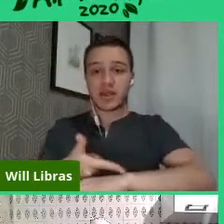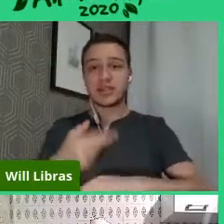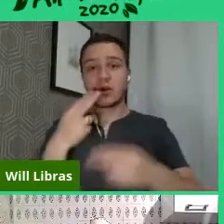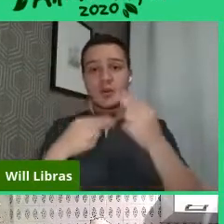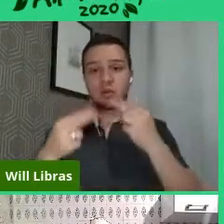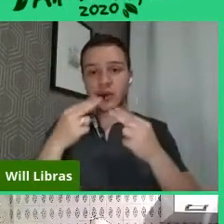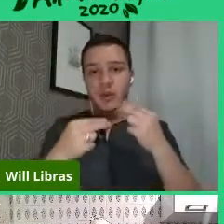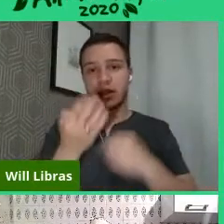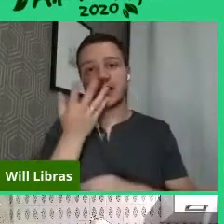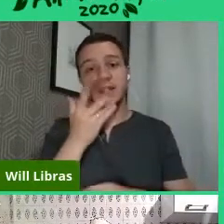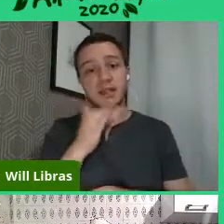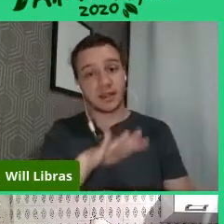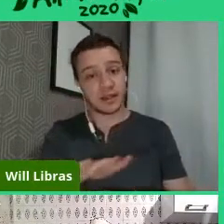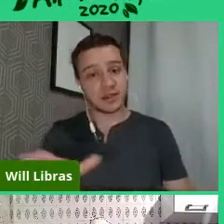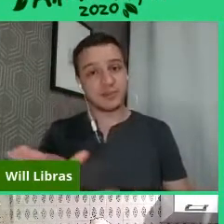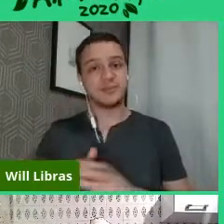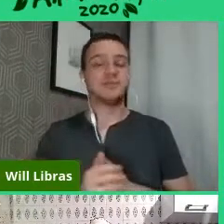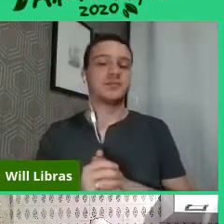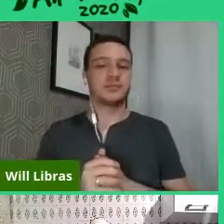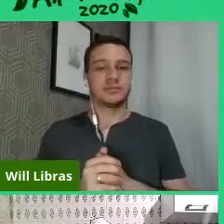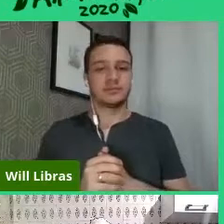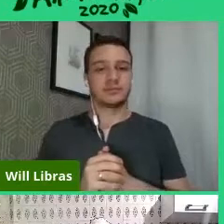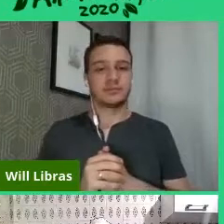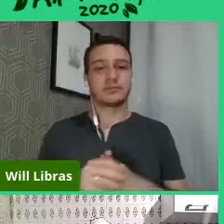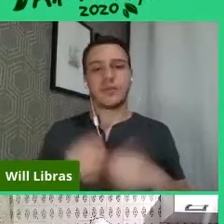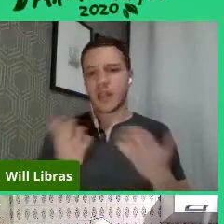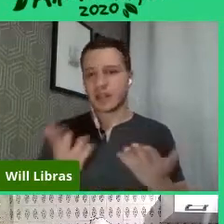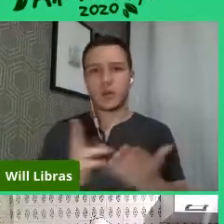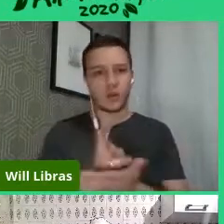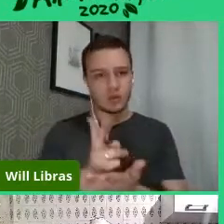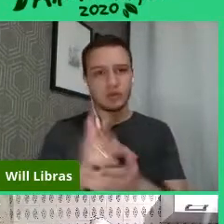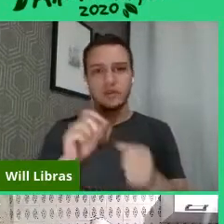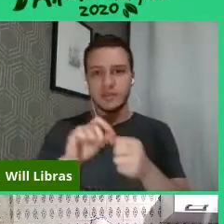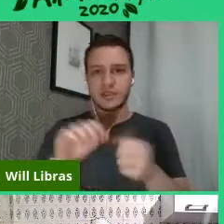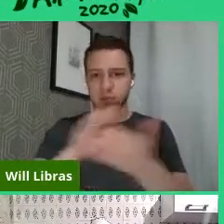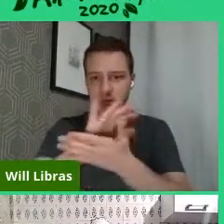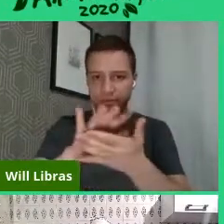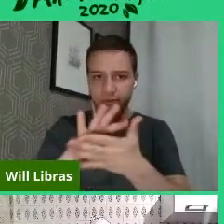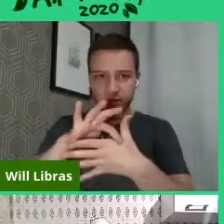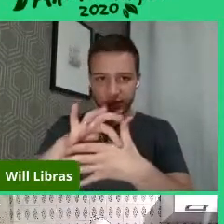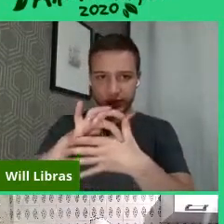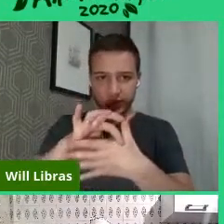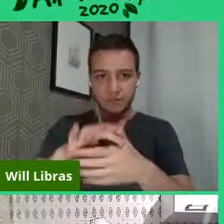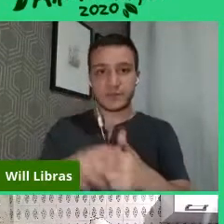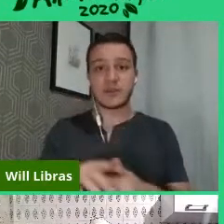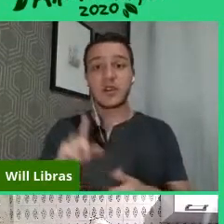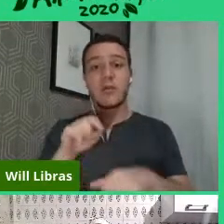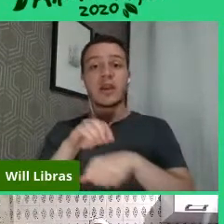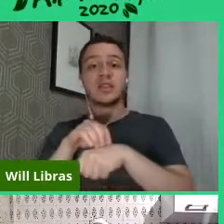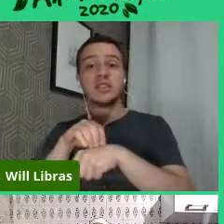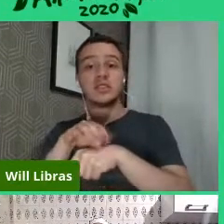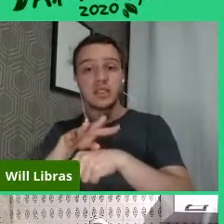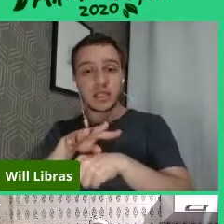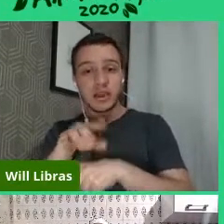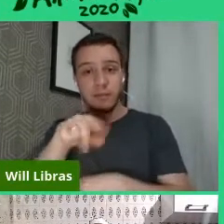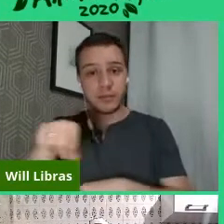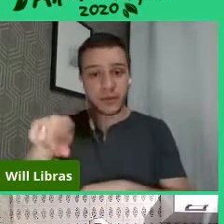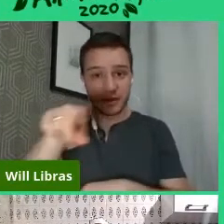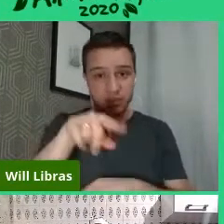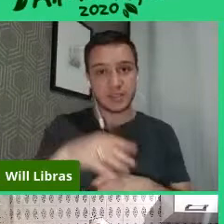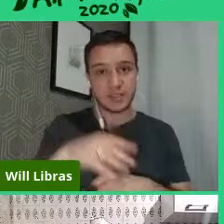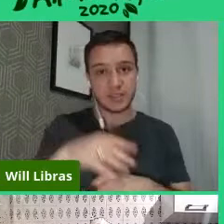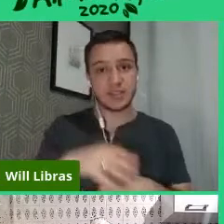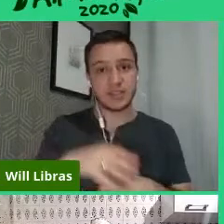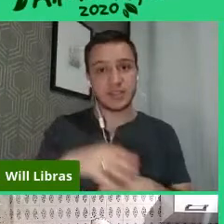Ó, aqui eu sigo, então, fazendo as minhas almôndegas e vou dar uma dica para vocês, tá? Essa receitinha, a